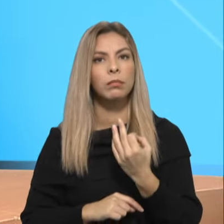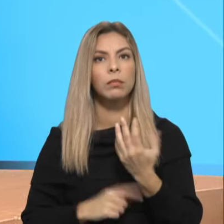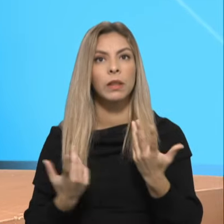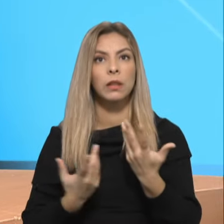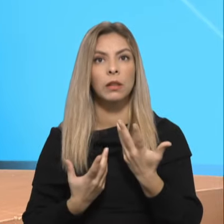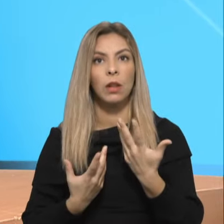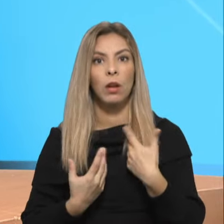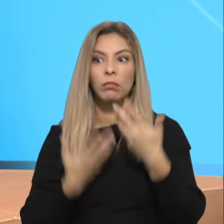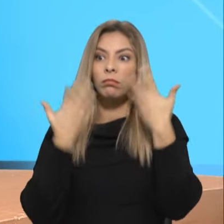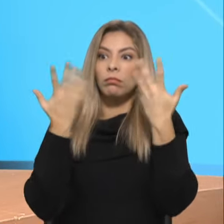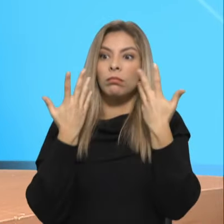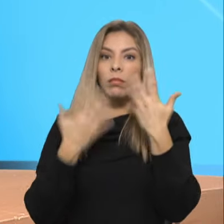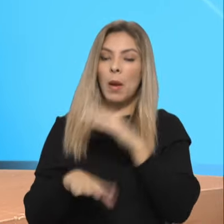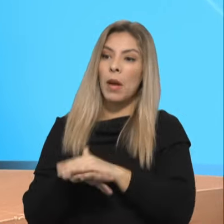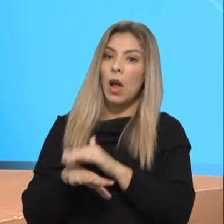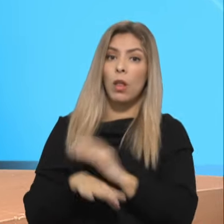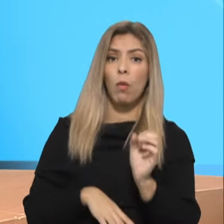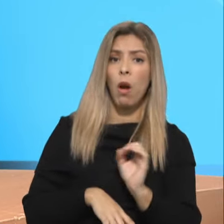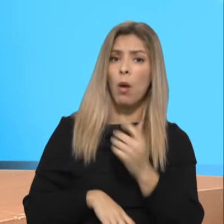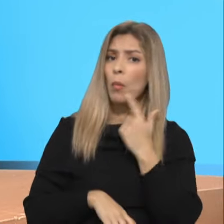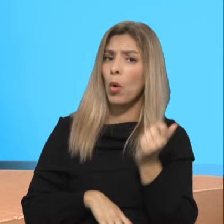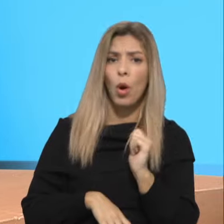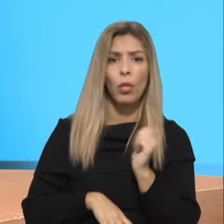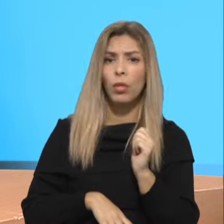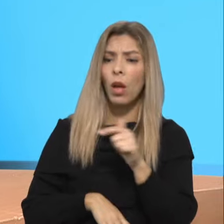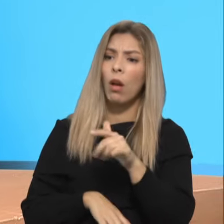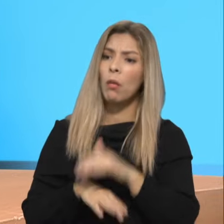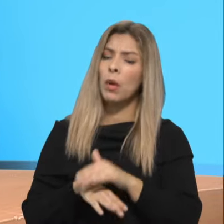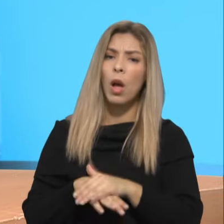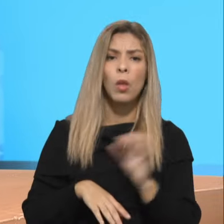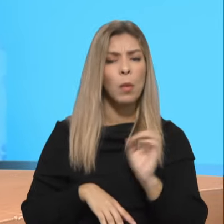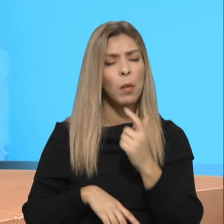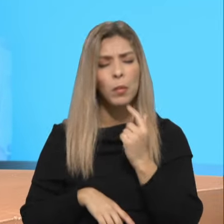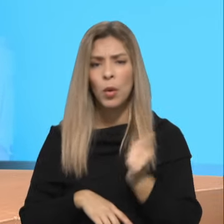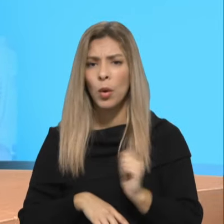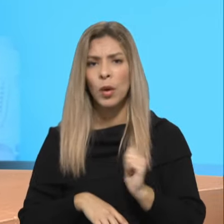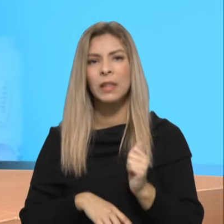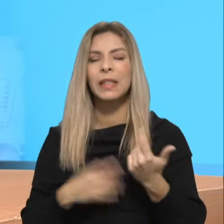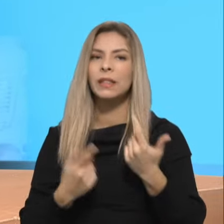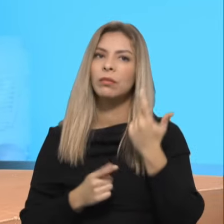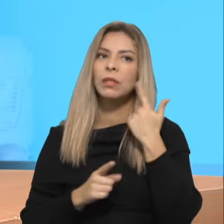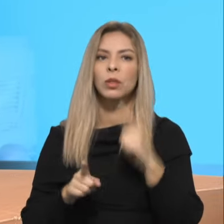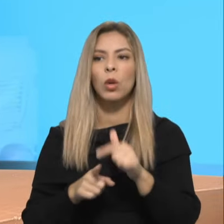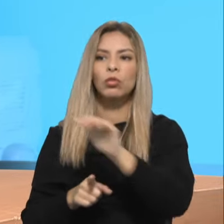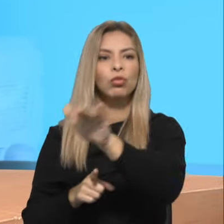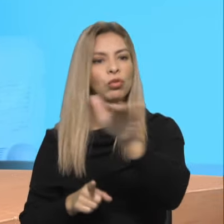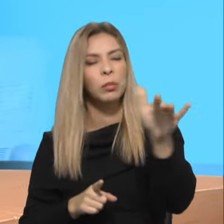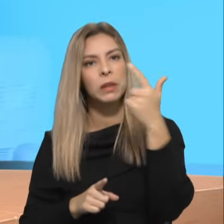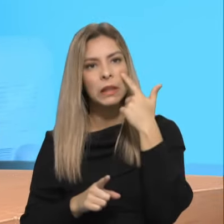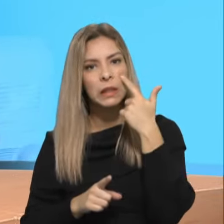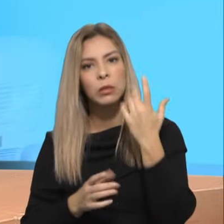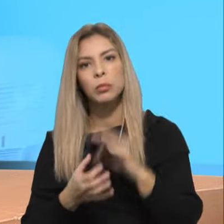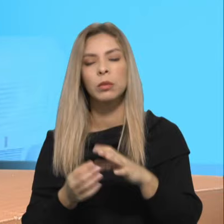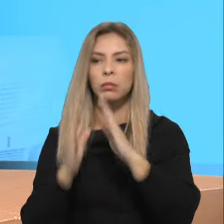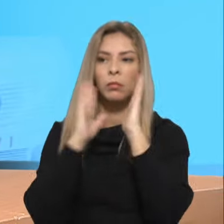cheia de graça não pode ter pecado. E não pode ter nenhum pecado. Então este é uma invocação e um título que reconhece em Maria